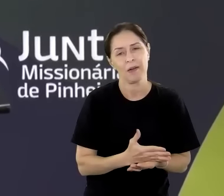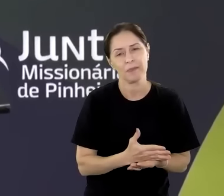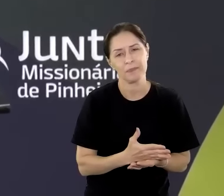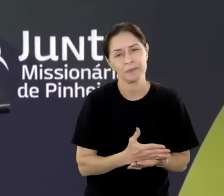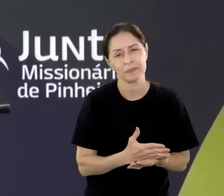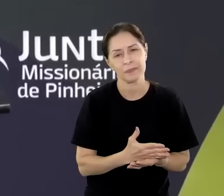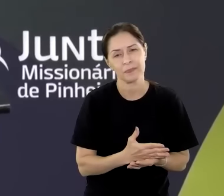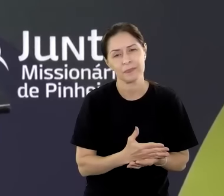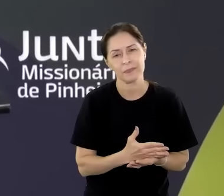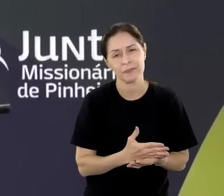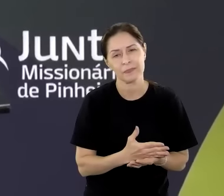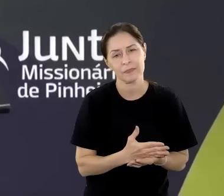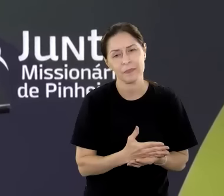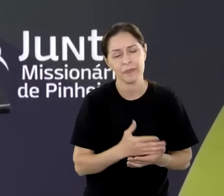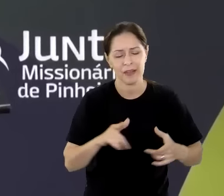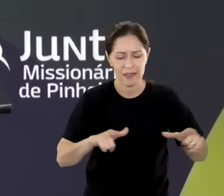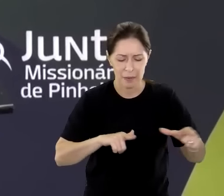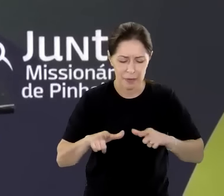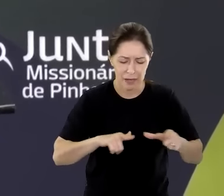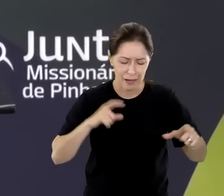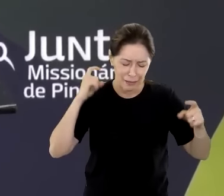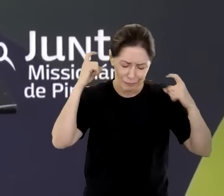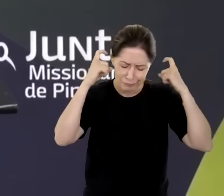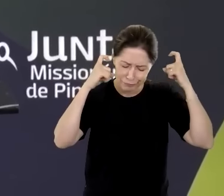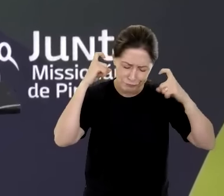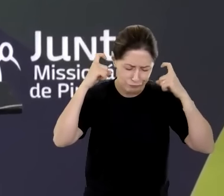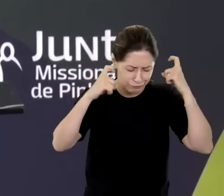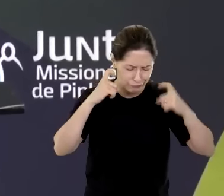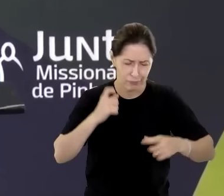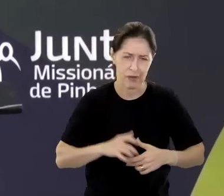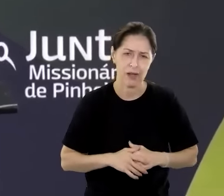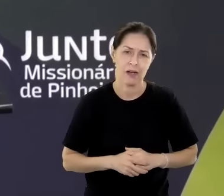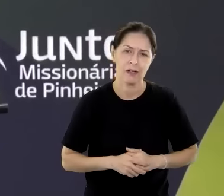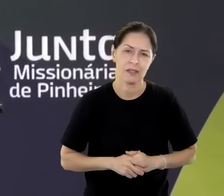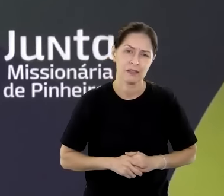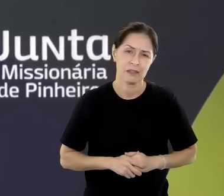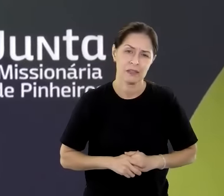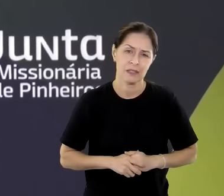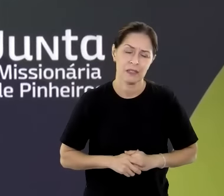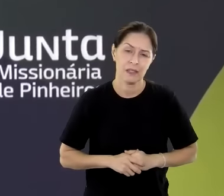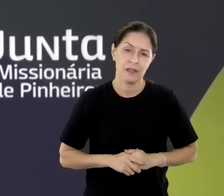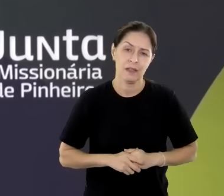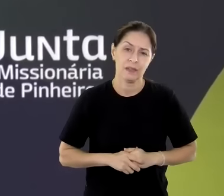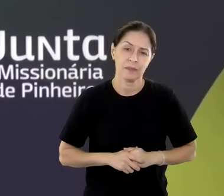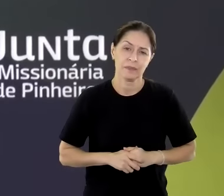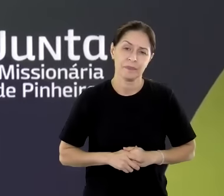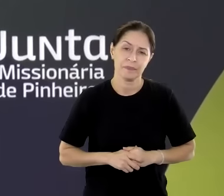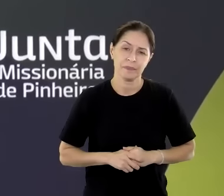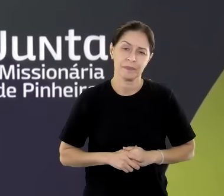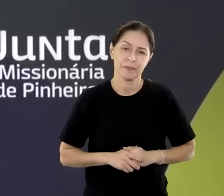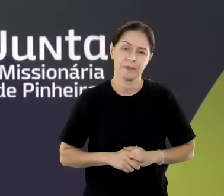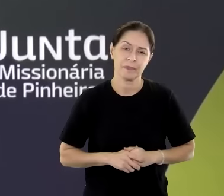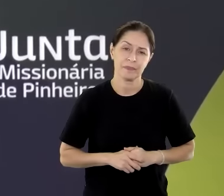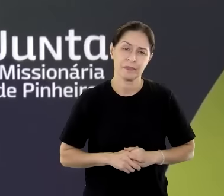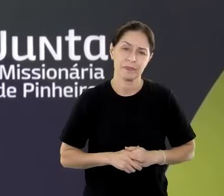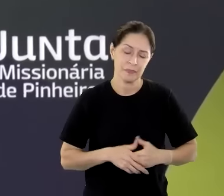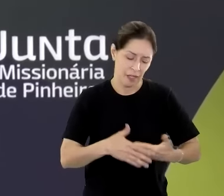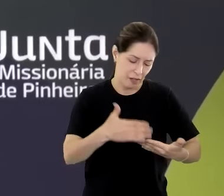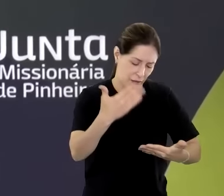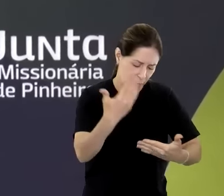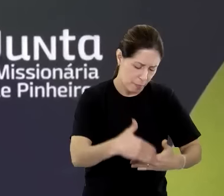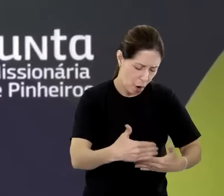Quem sabe você não consegue nem mesmo trabalhar, porque você fica tão ansioso que você não produz. Na hora de fazer uma prova, um